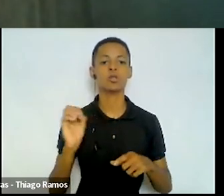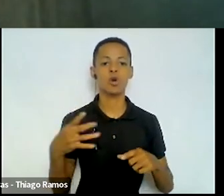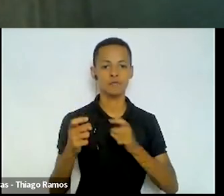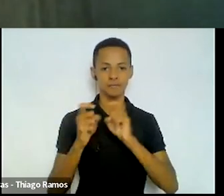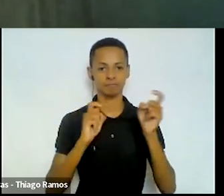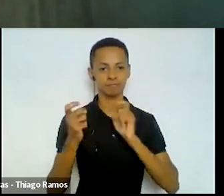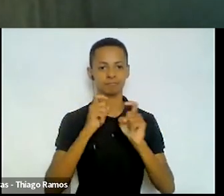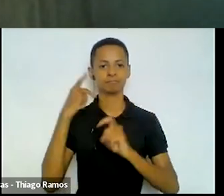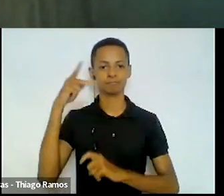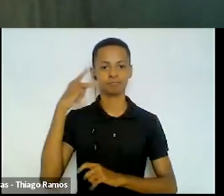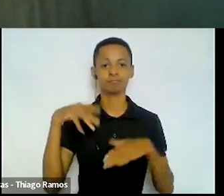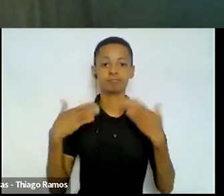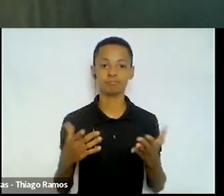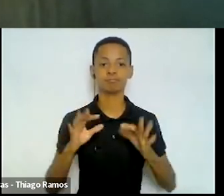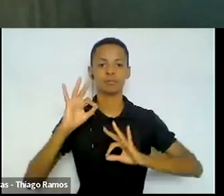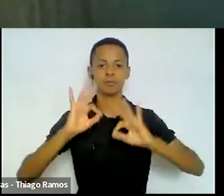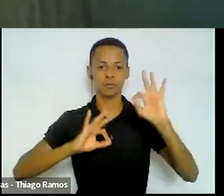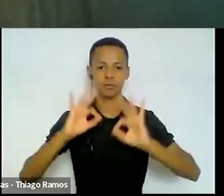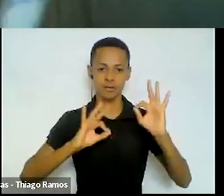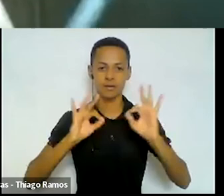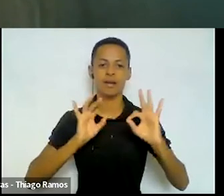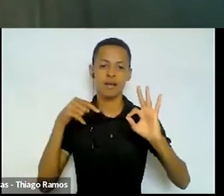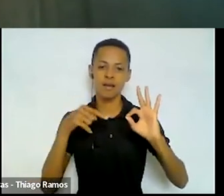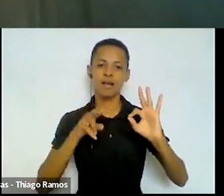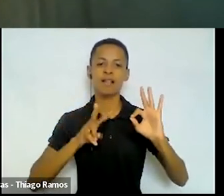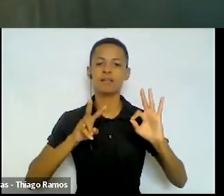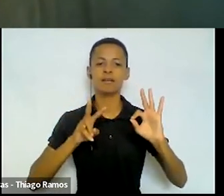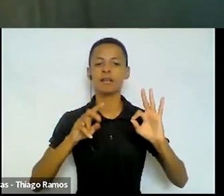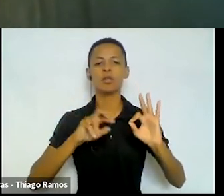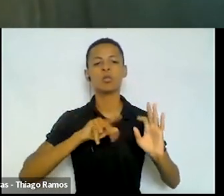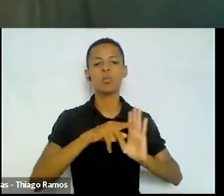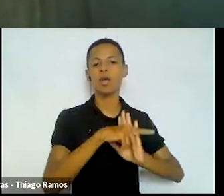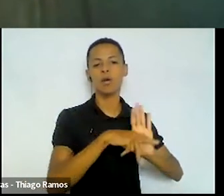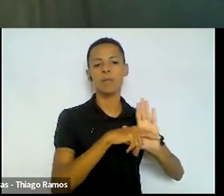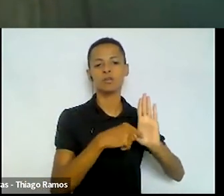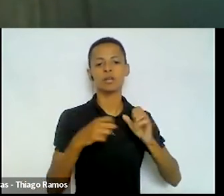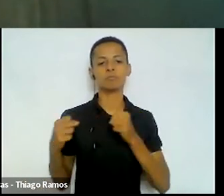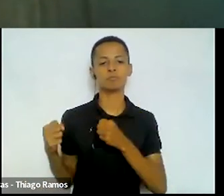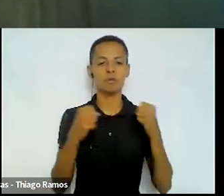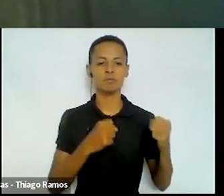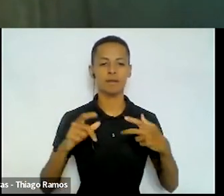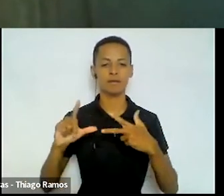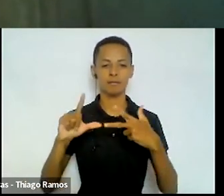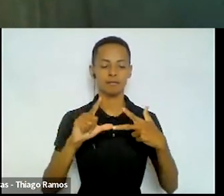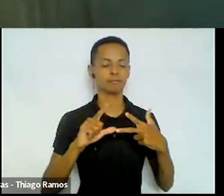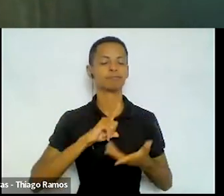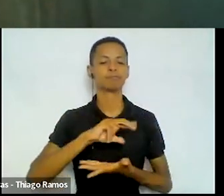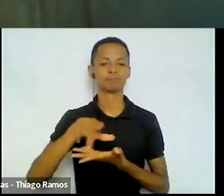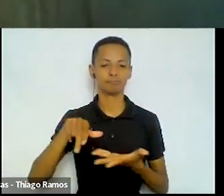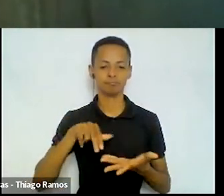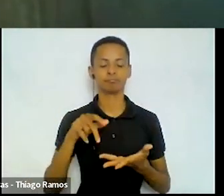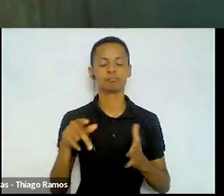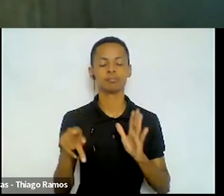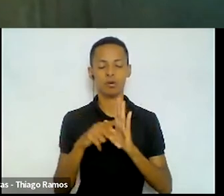E essa construção, né, não existe só um projeto de poder evangélico, existem vários projetos de poder, né?